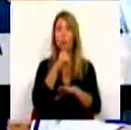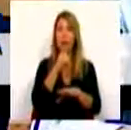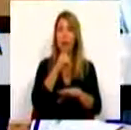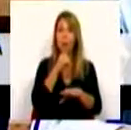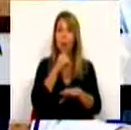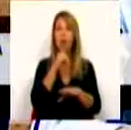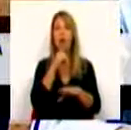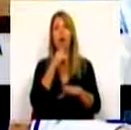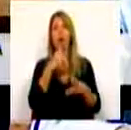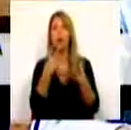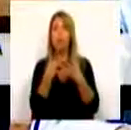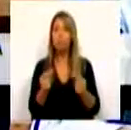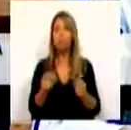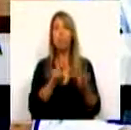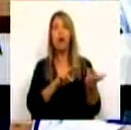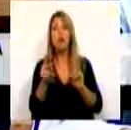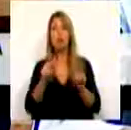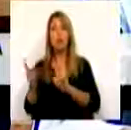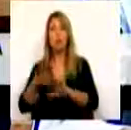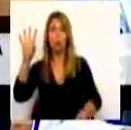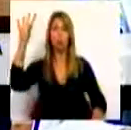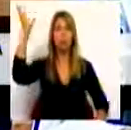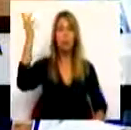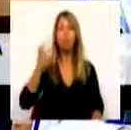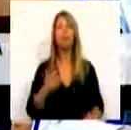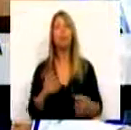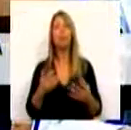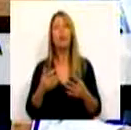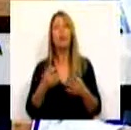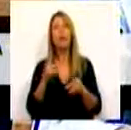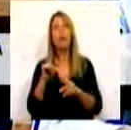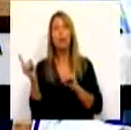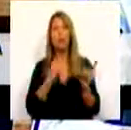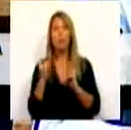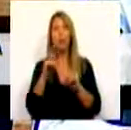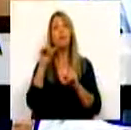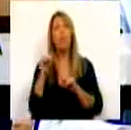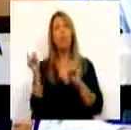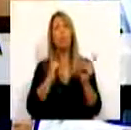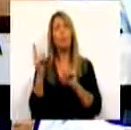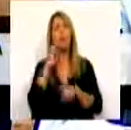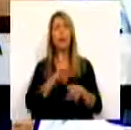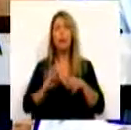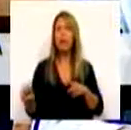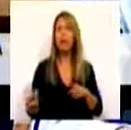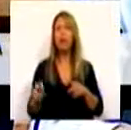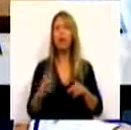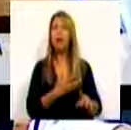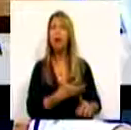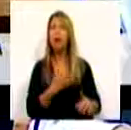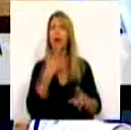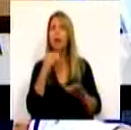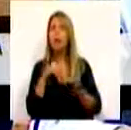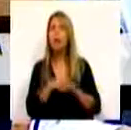a mitigação das alterações climáticas, os transportes e com eles a mobilidade elétrica, a reserva de ampliação que já falei